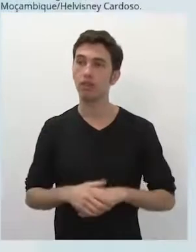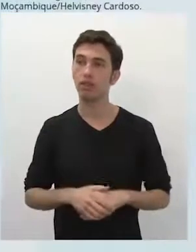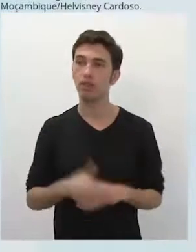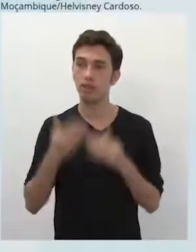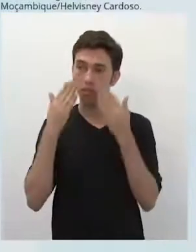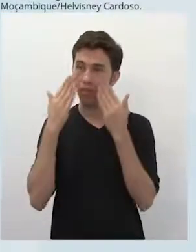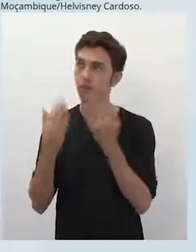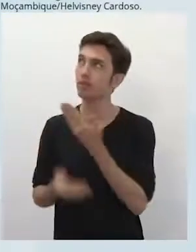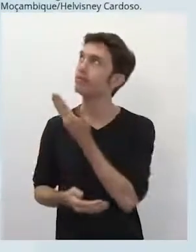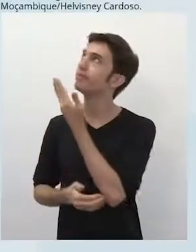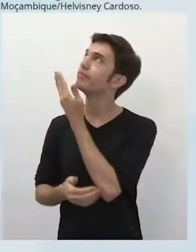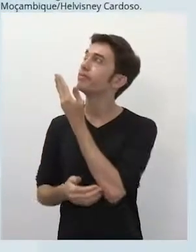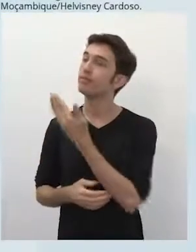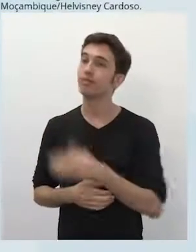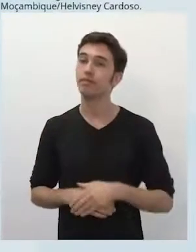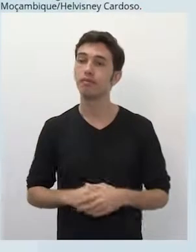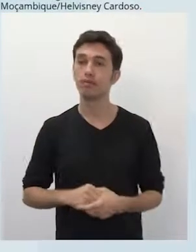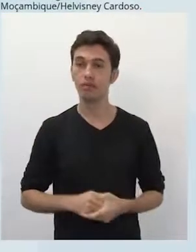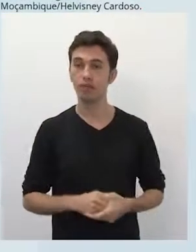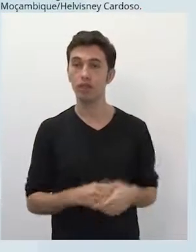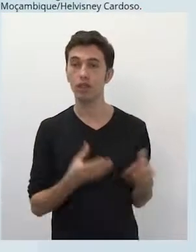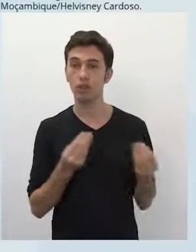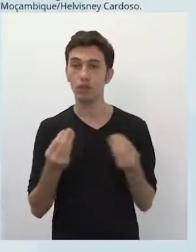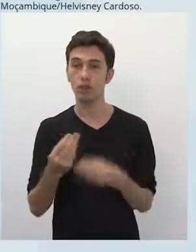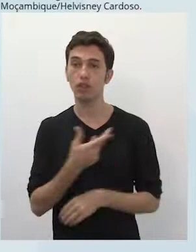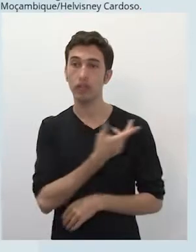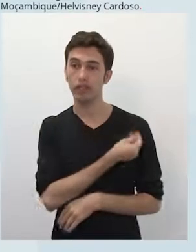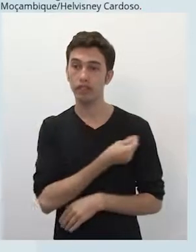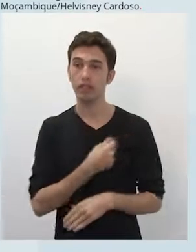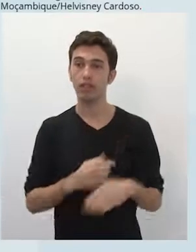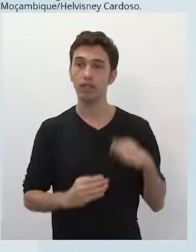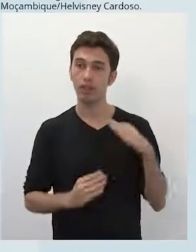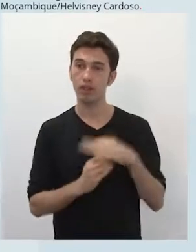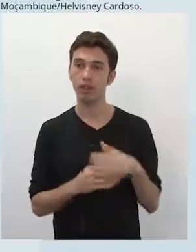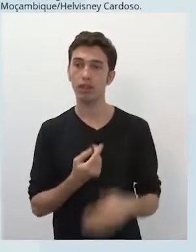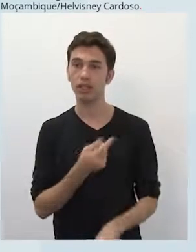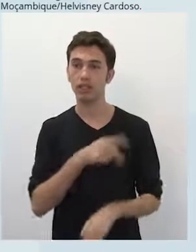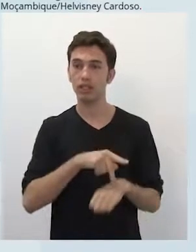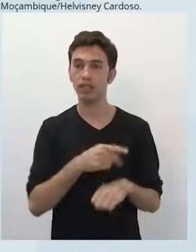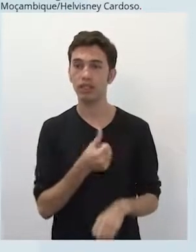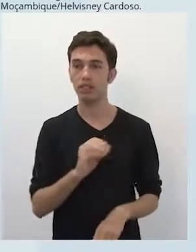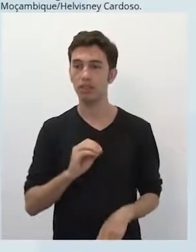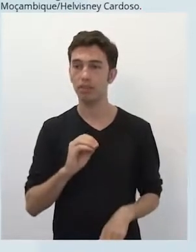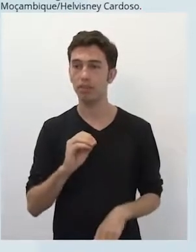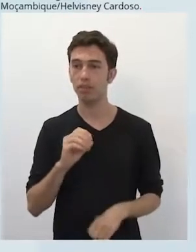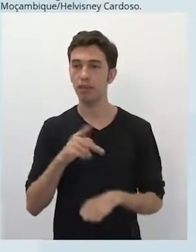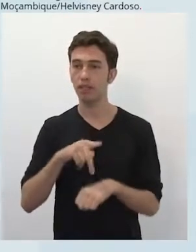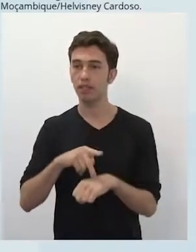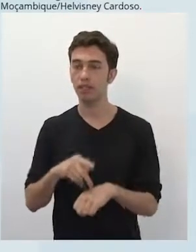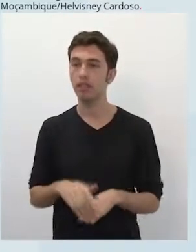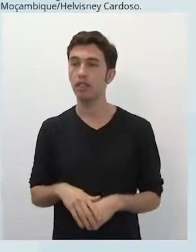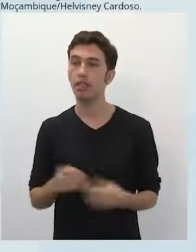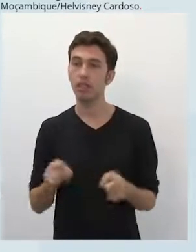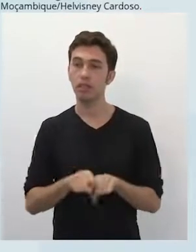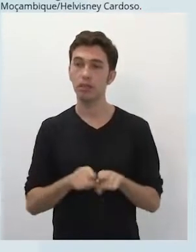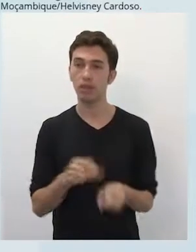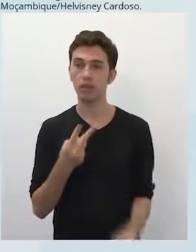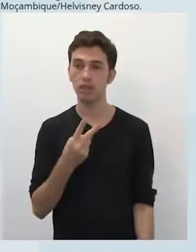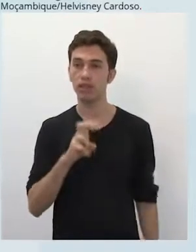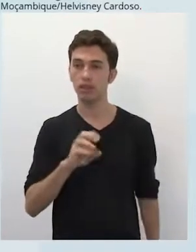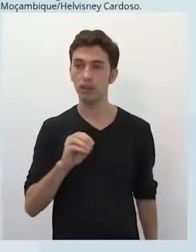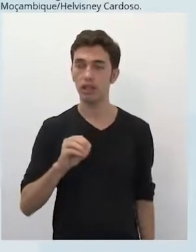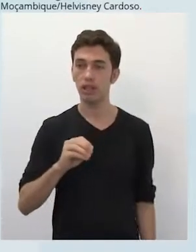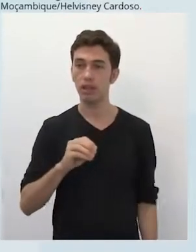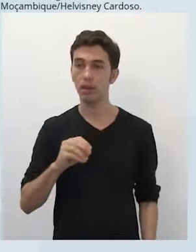né? Uhum. Muitos serviços de vacinação foram interrompidos em mais de 60 países e quase 250 milhões de